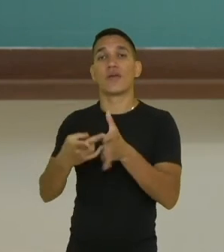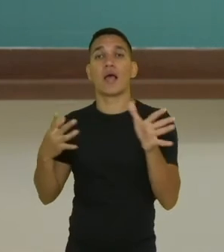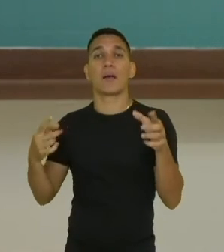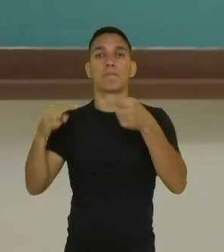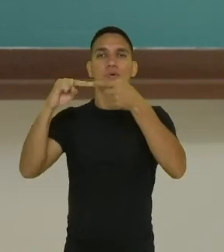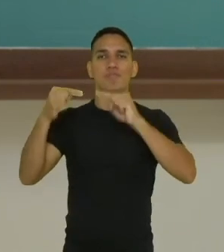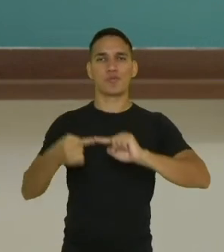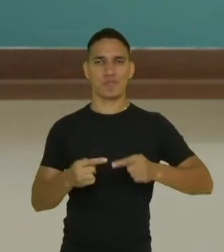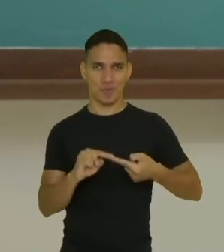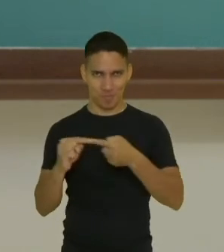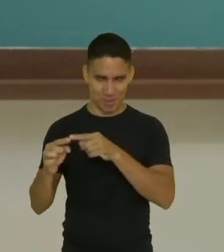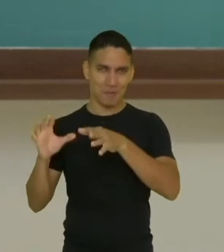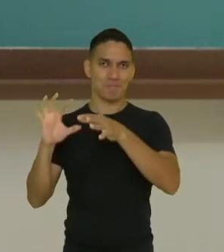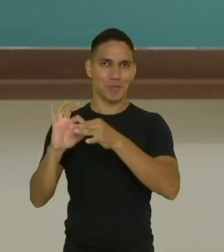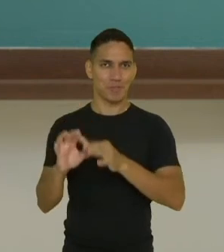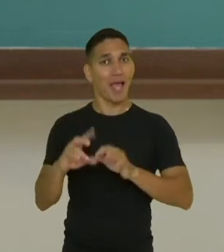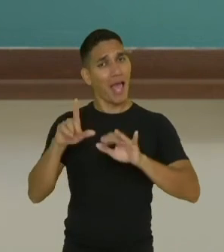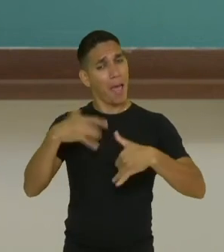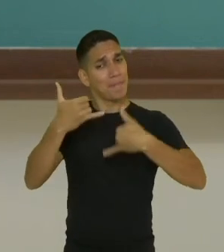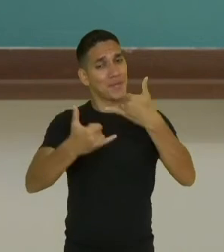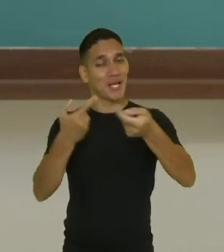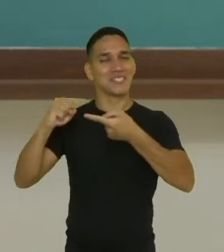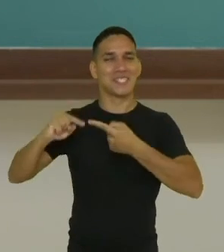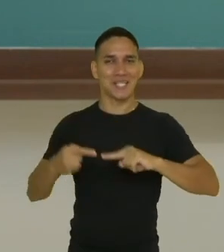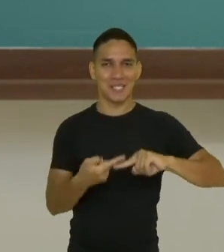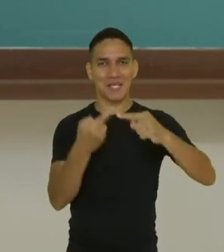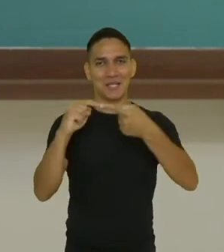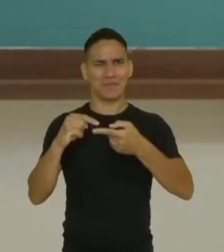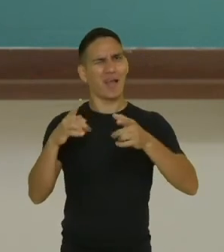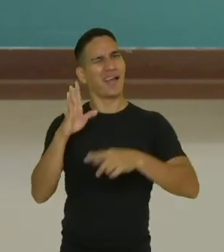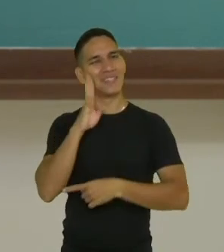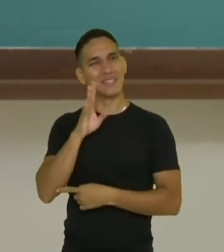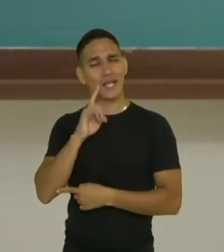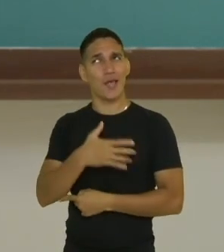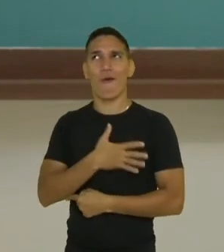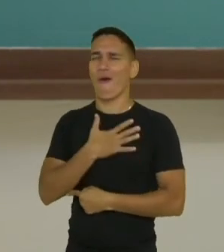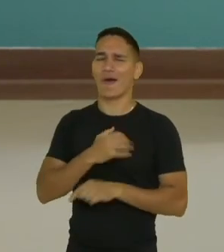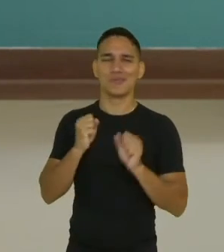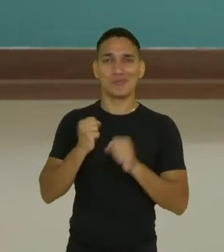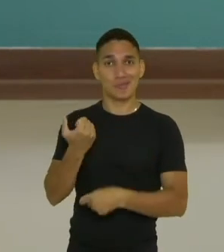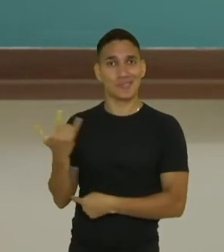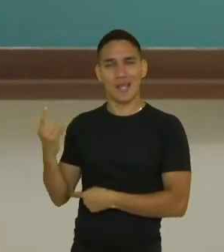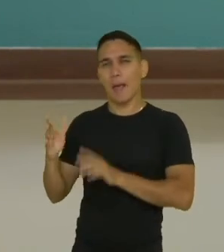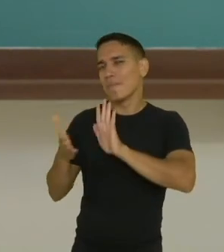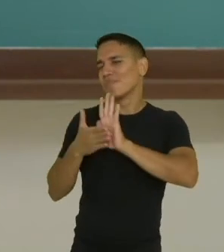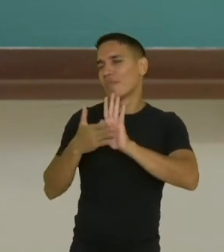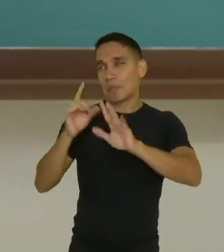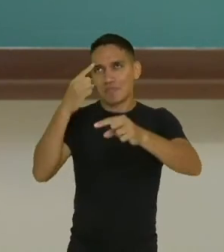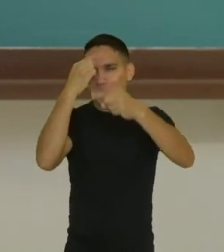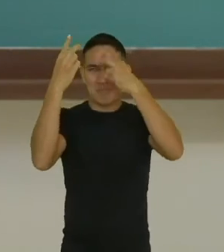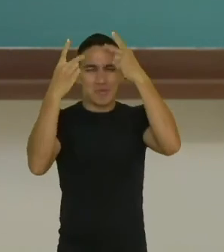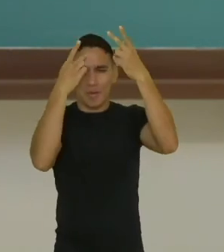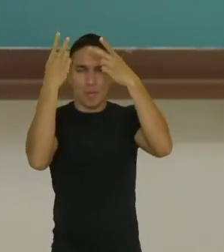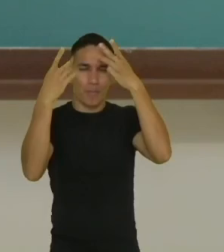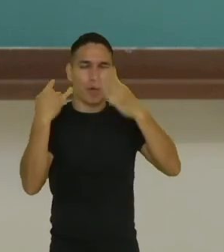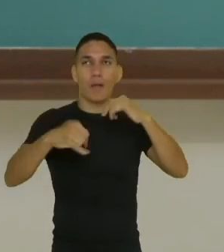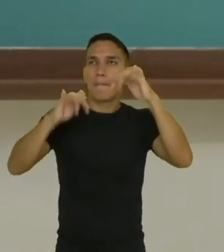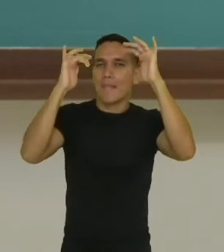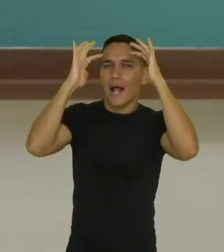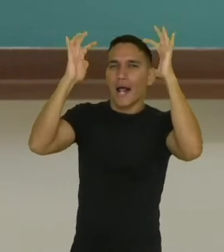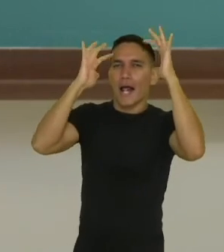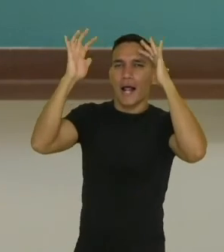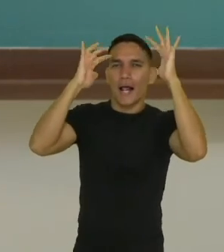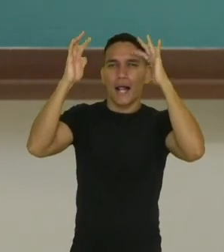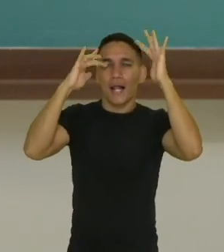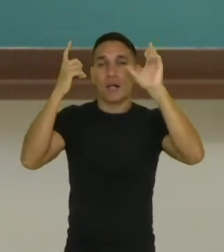Uma brincadeira harmoniosa, olha que legal! Eu adoro muito essas ideias, esse tipo de filosofia